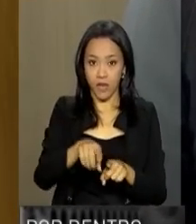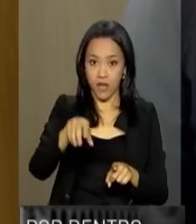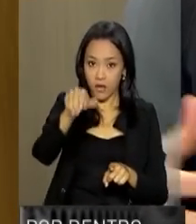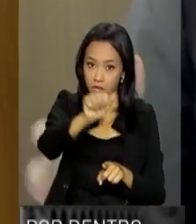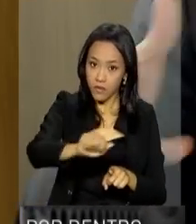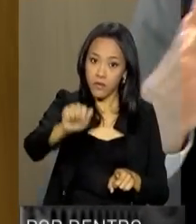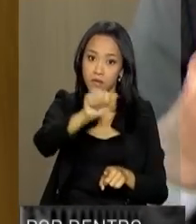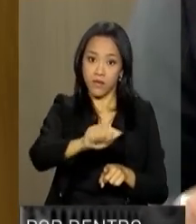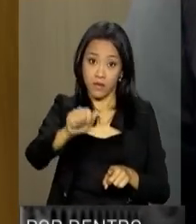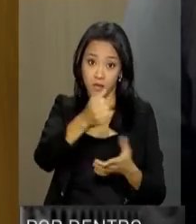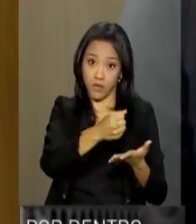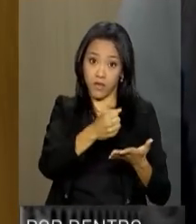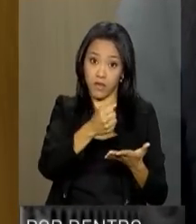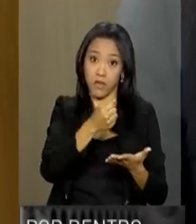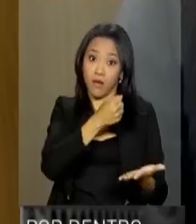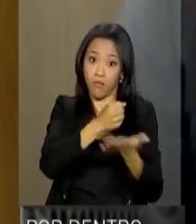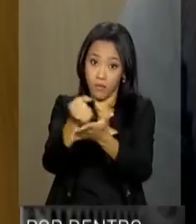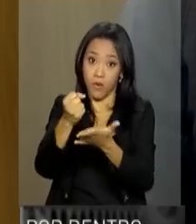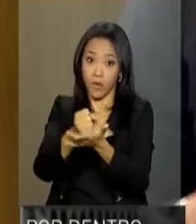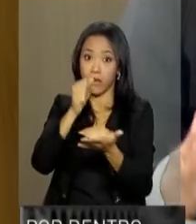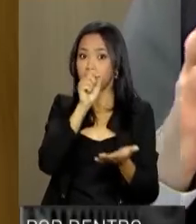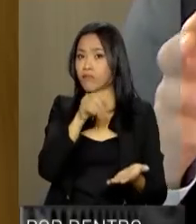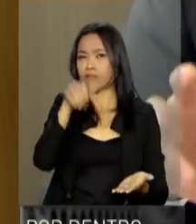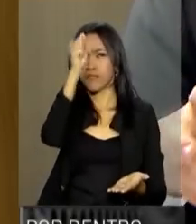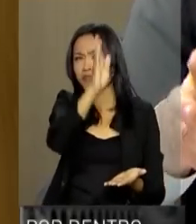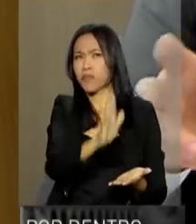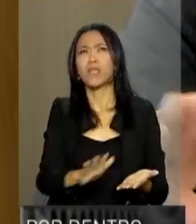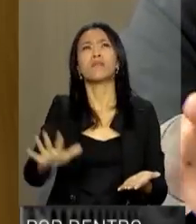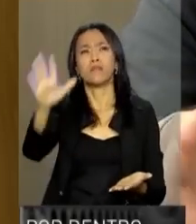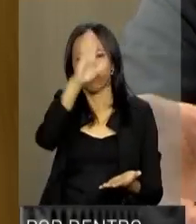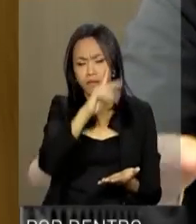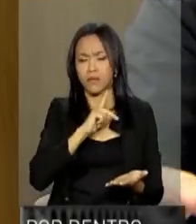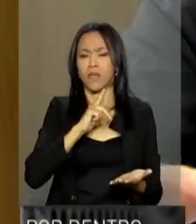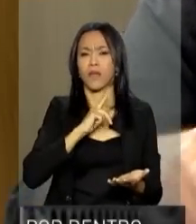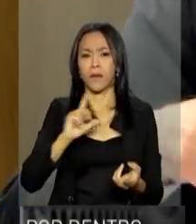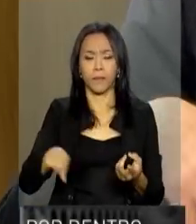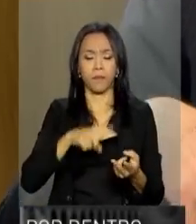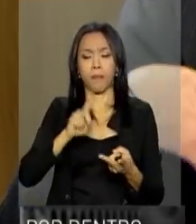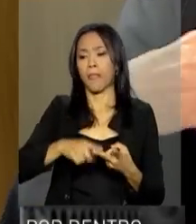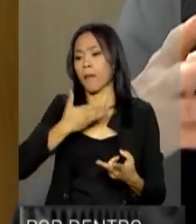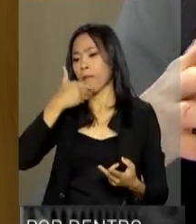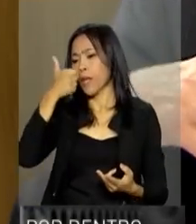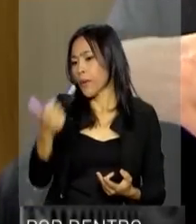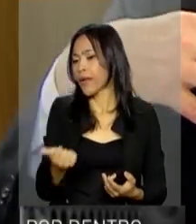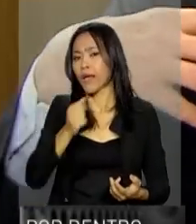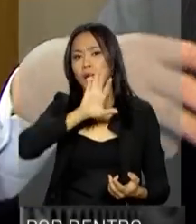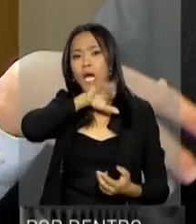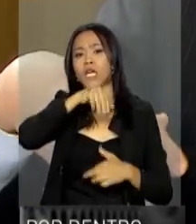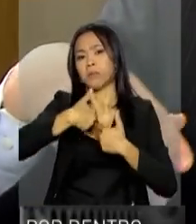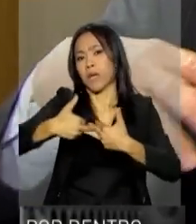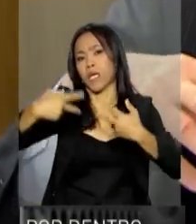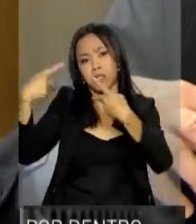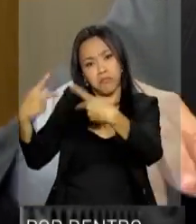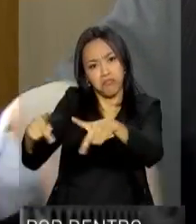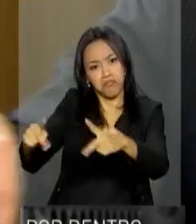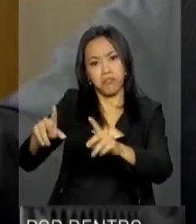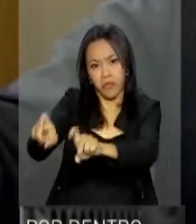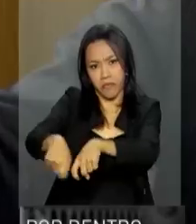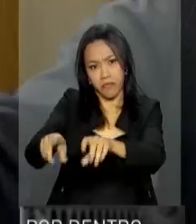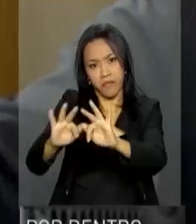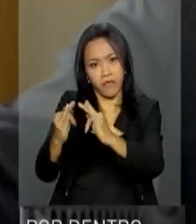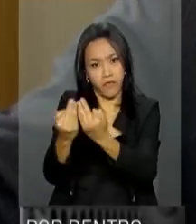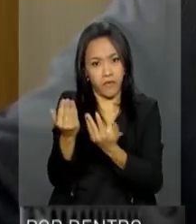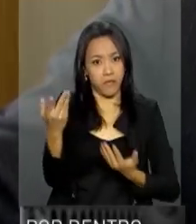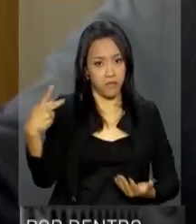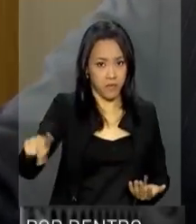rural no brasil todo é a uma orientação para melhorar o rebanho enfim a um todo um esforço que vai